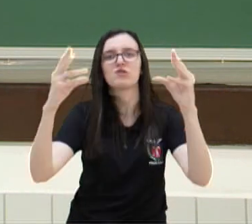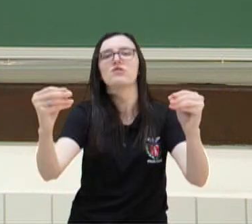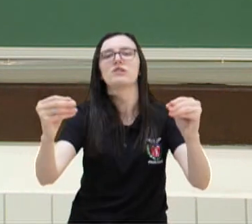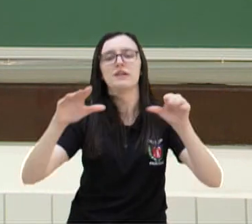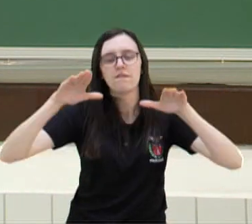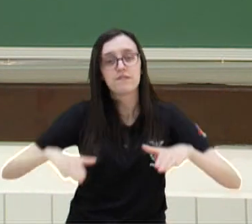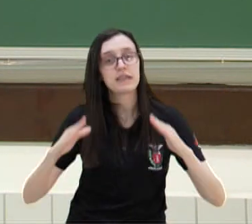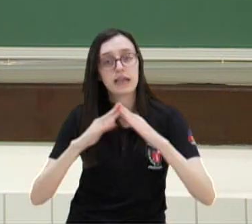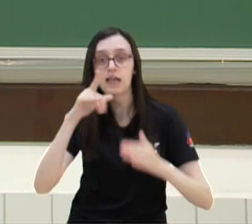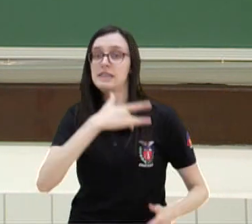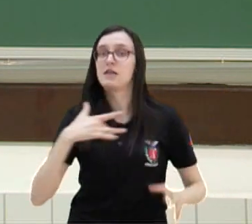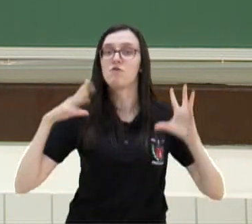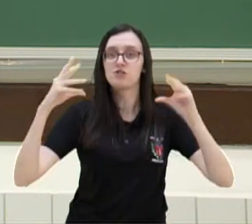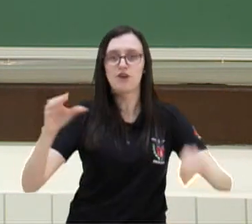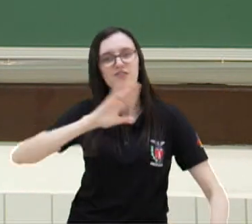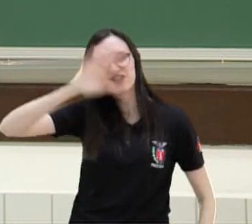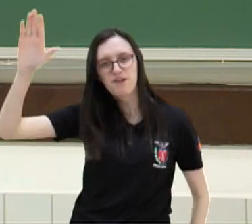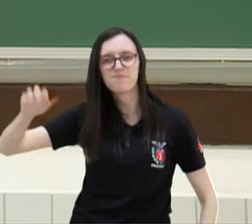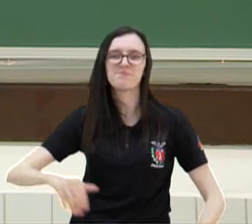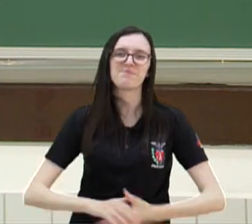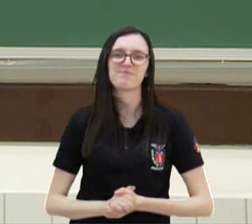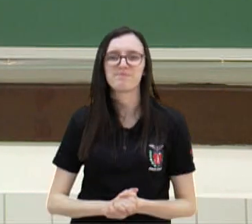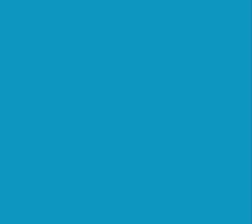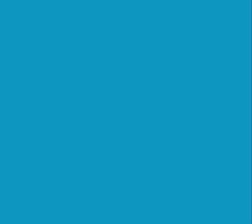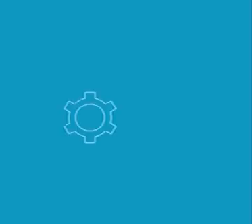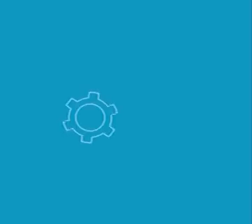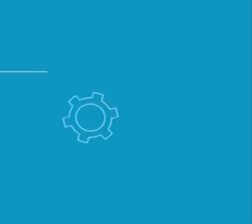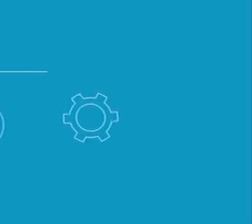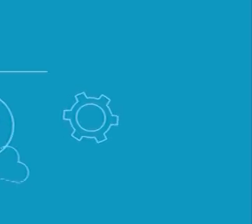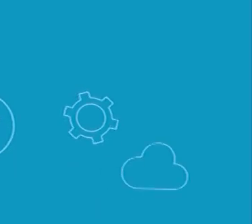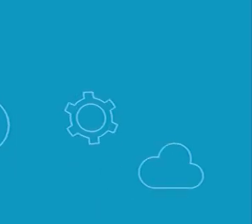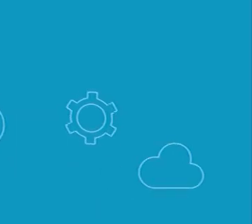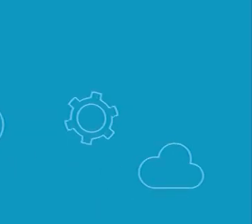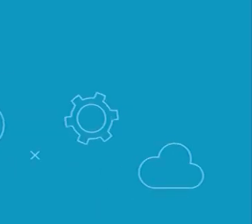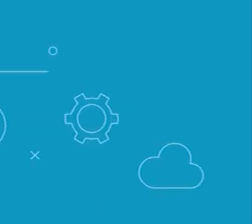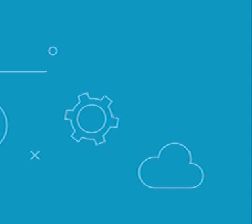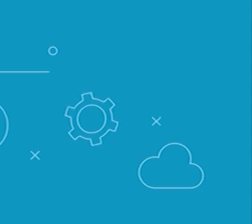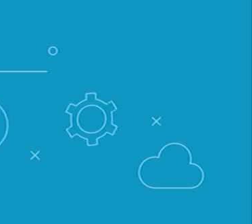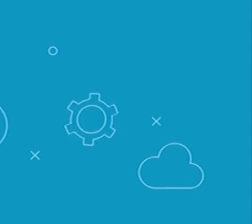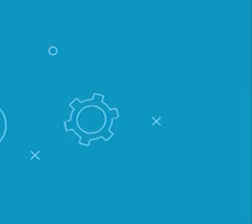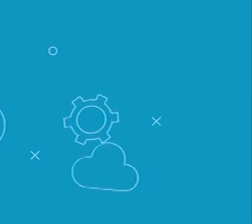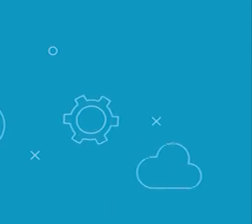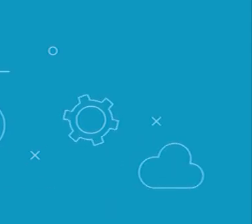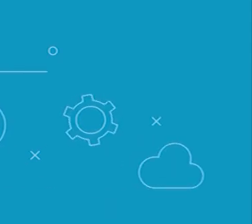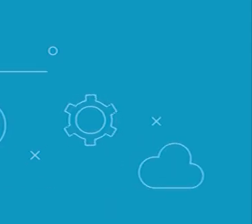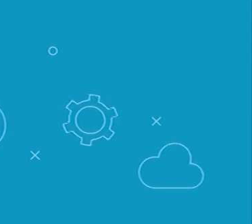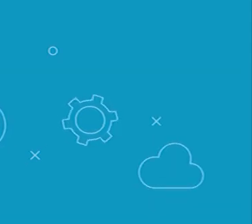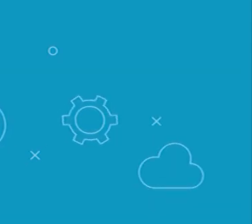Fiquem em casa, saúde para todos. Tchau!